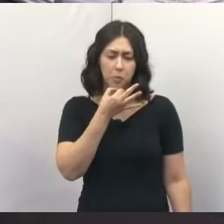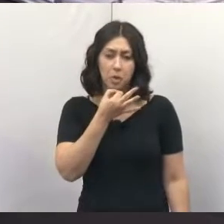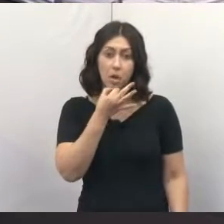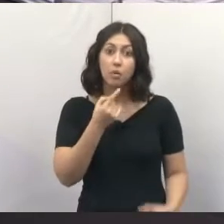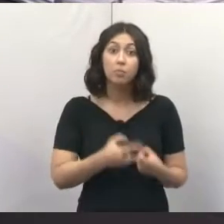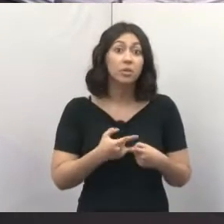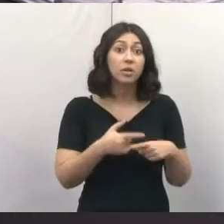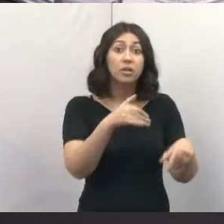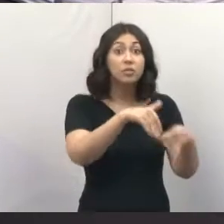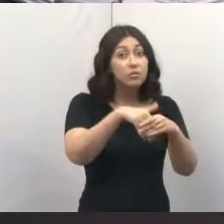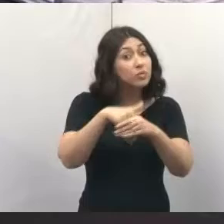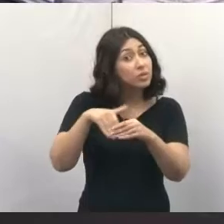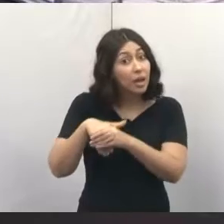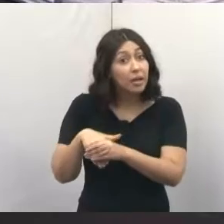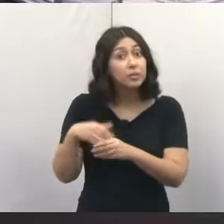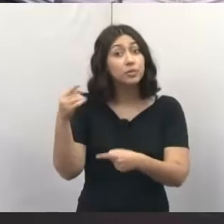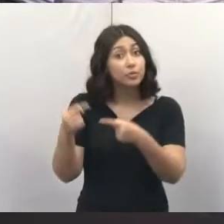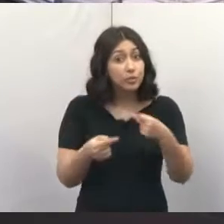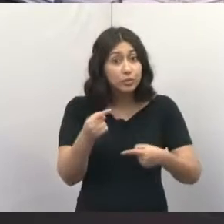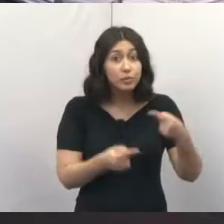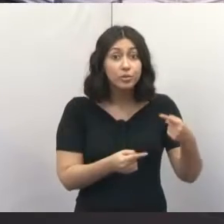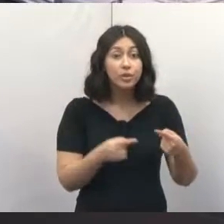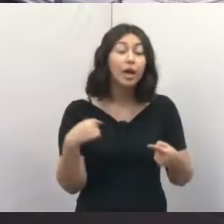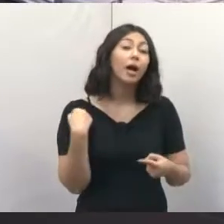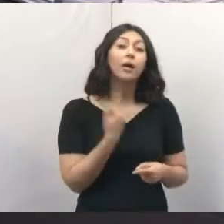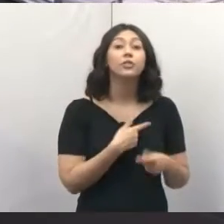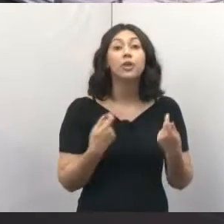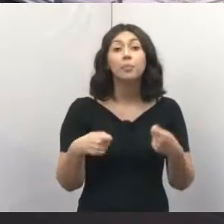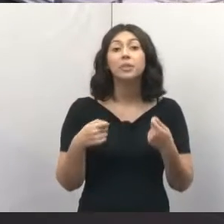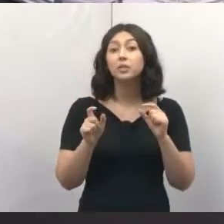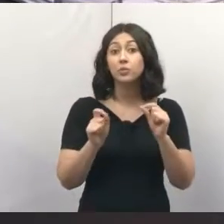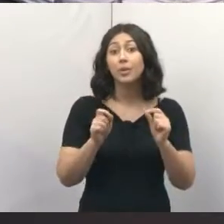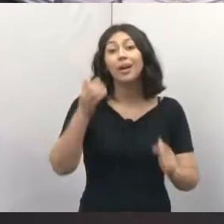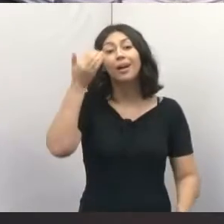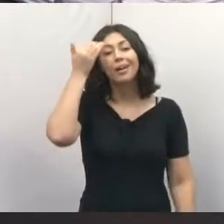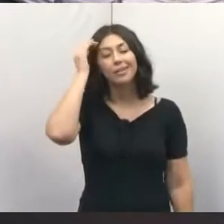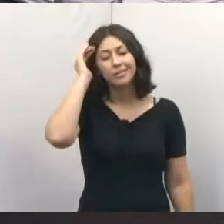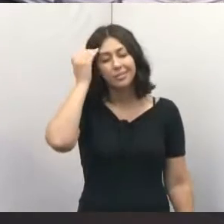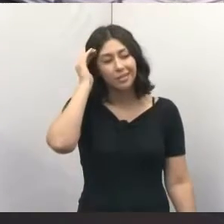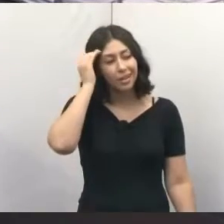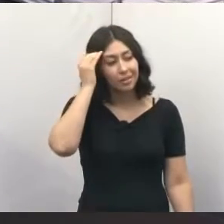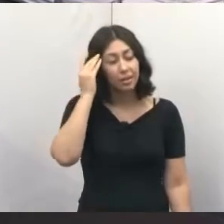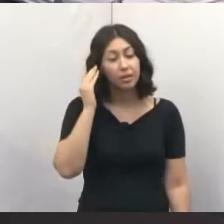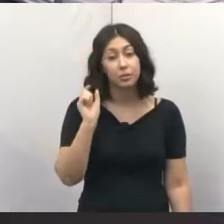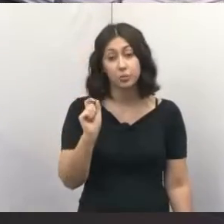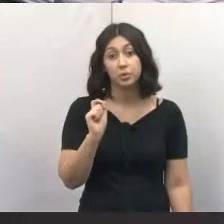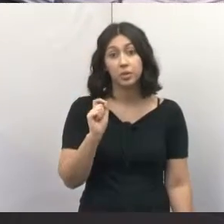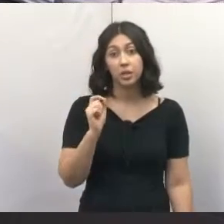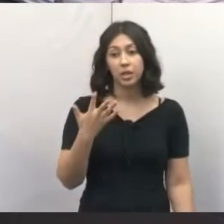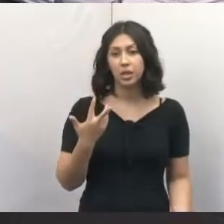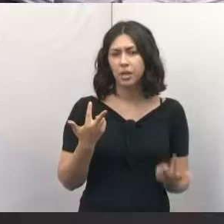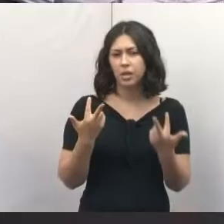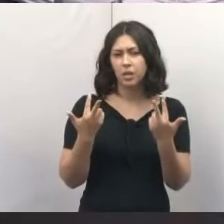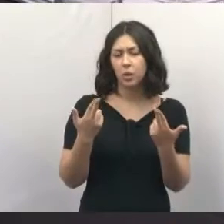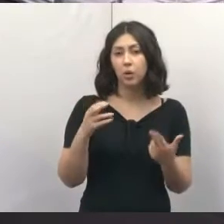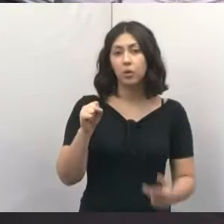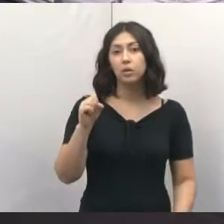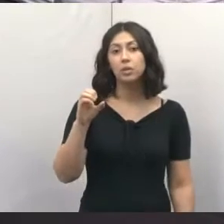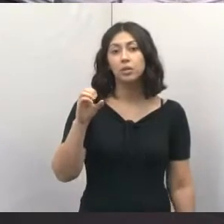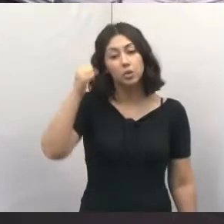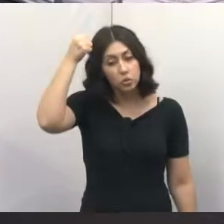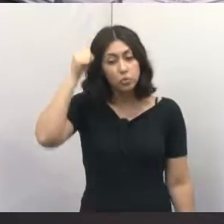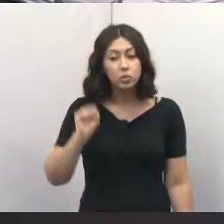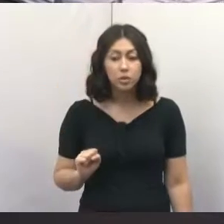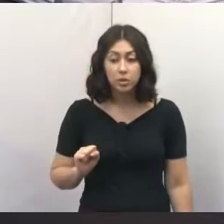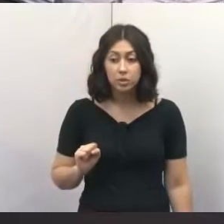é votado, e foi discutido. O que a gente precisa é compreender que, como a própria Sônia Patas